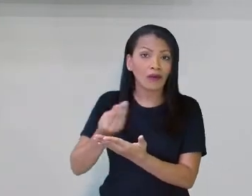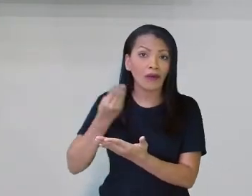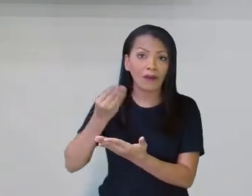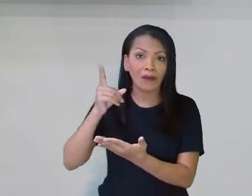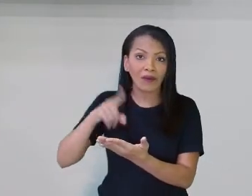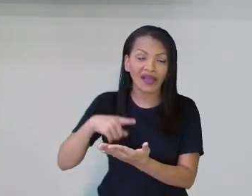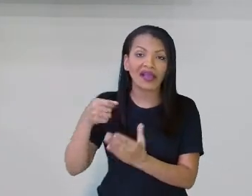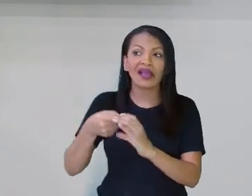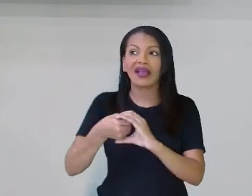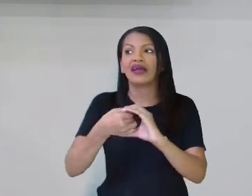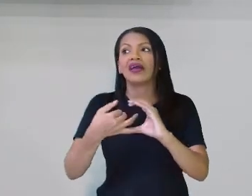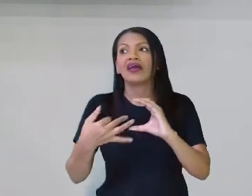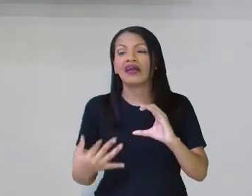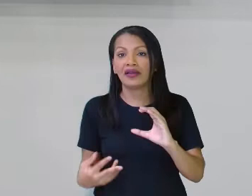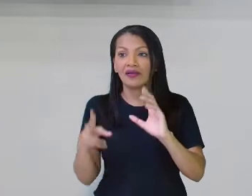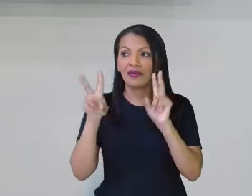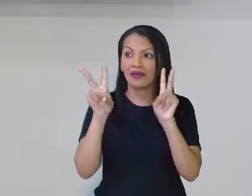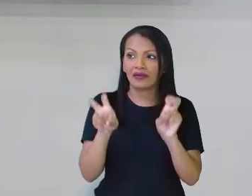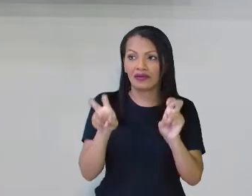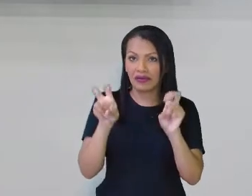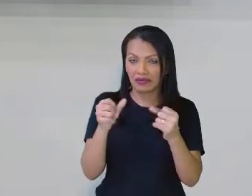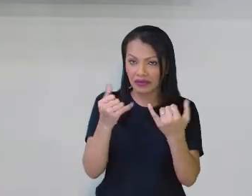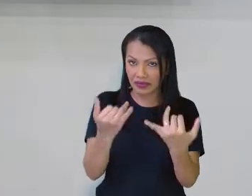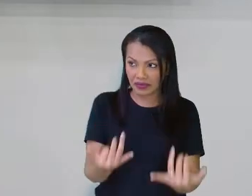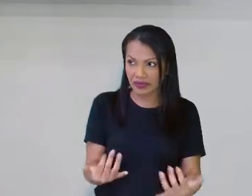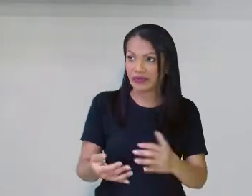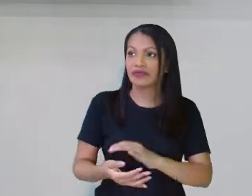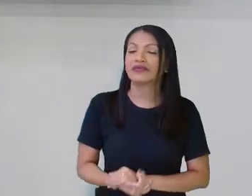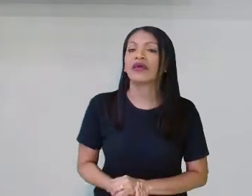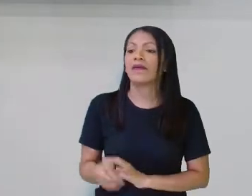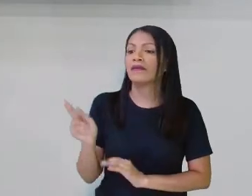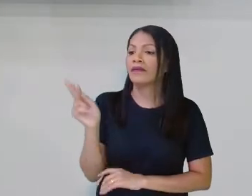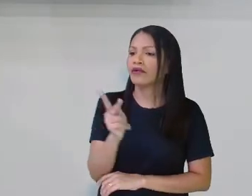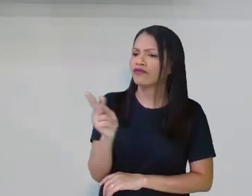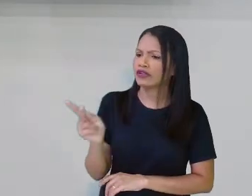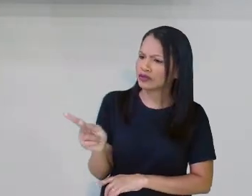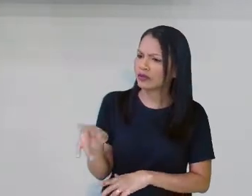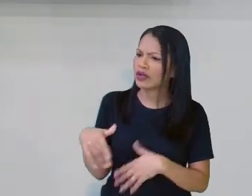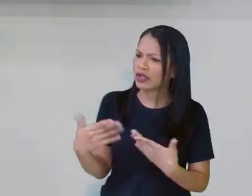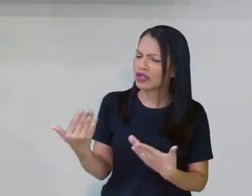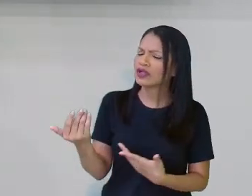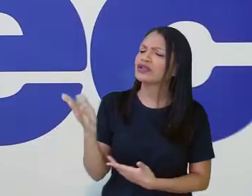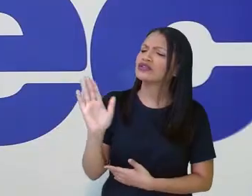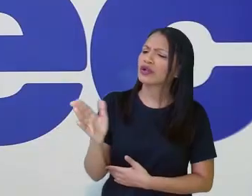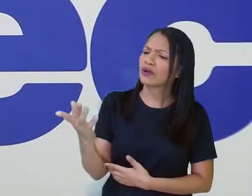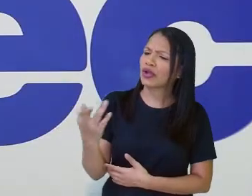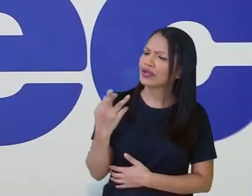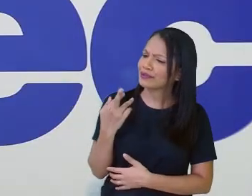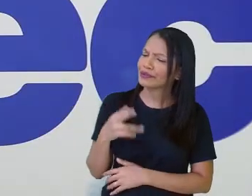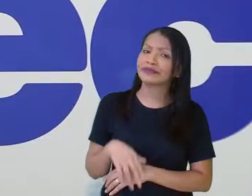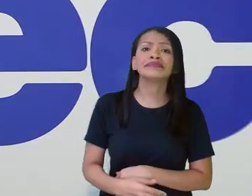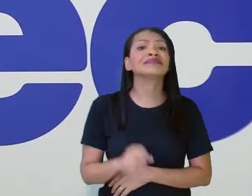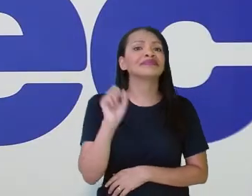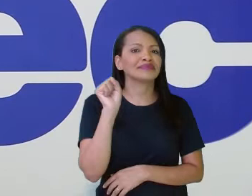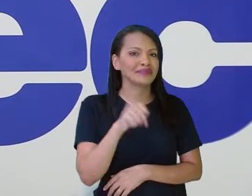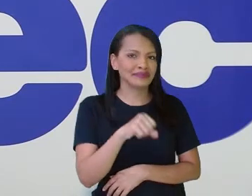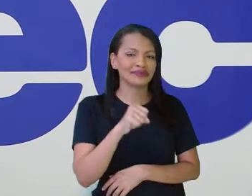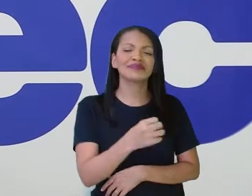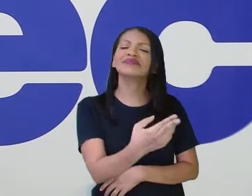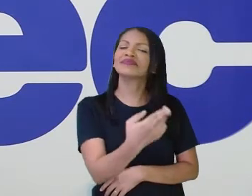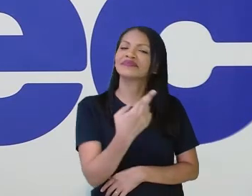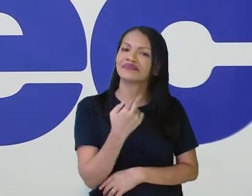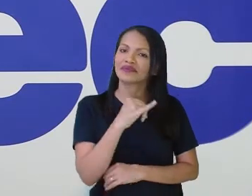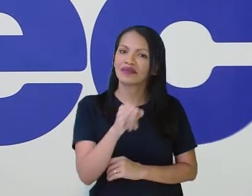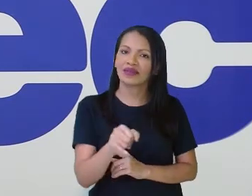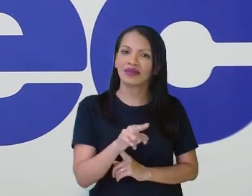a característica daquele tema que a gente está falando. Fala, professora Márcia, chegou respostas? Chegou sim, viu, professora Mauricé? A Juliana